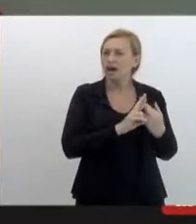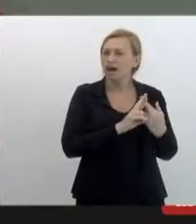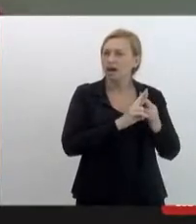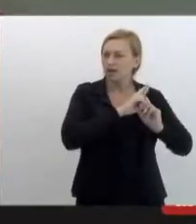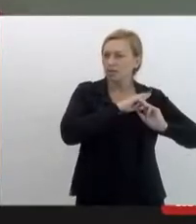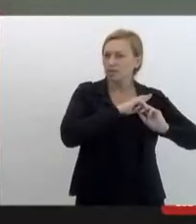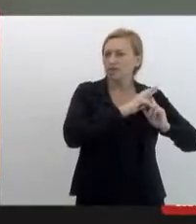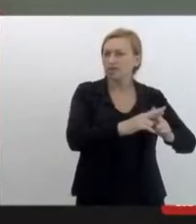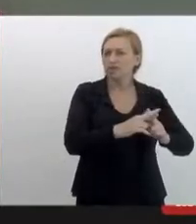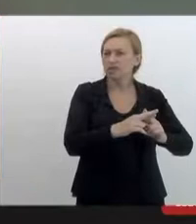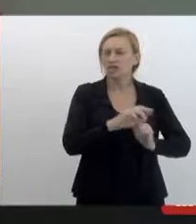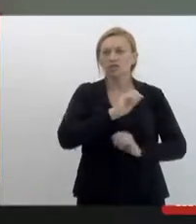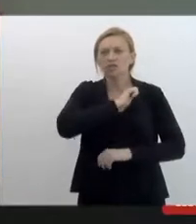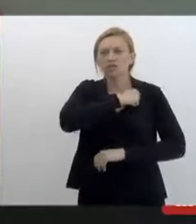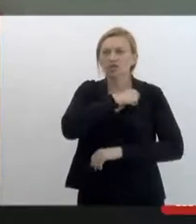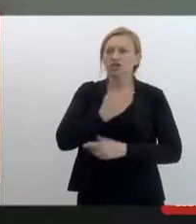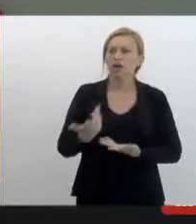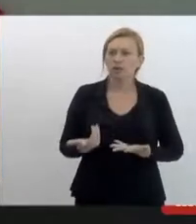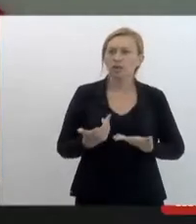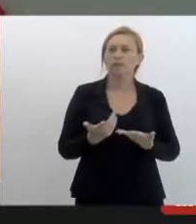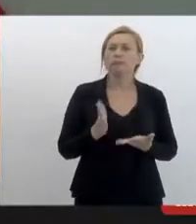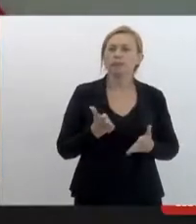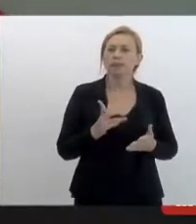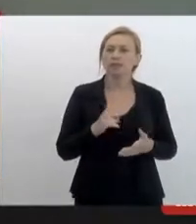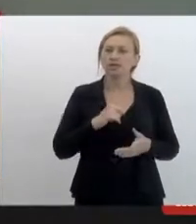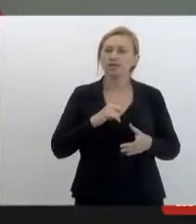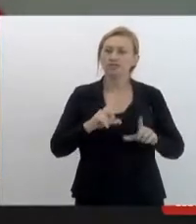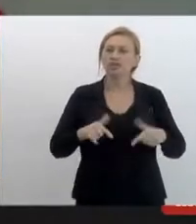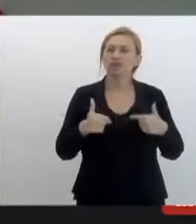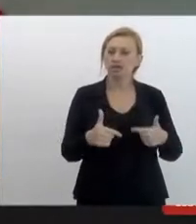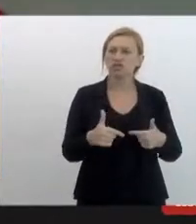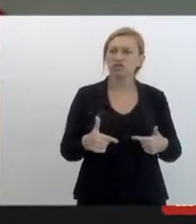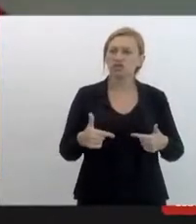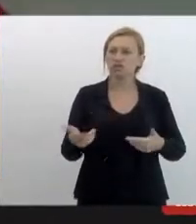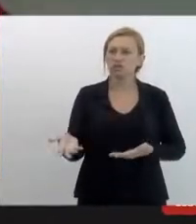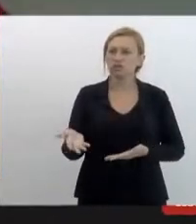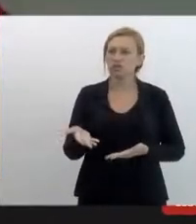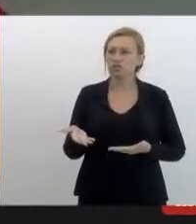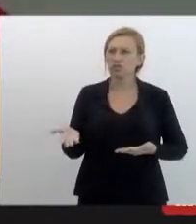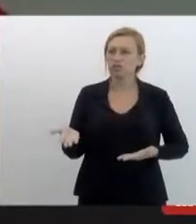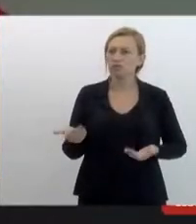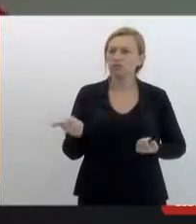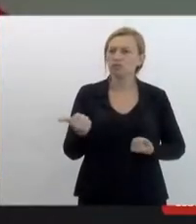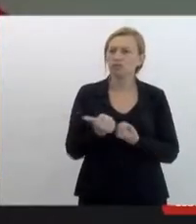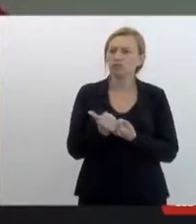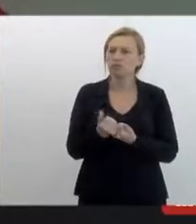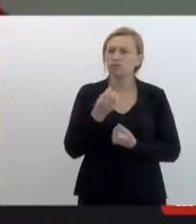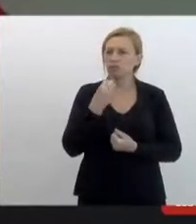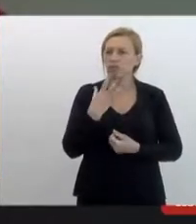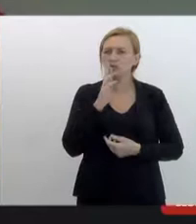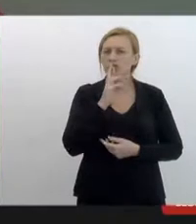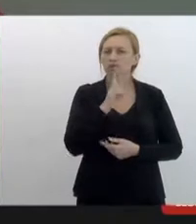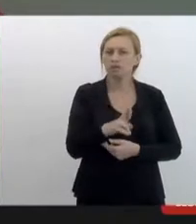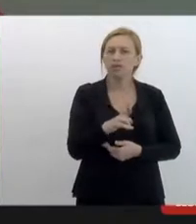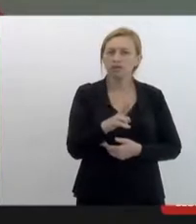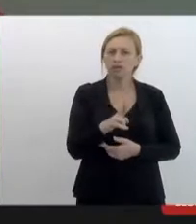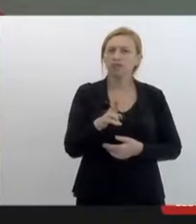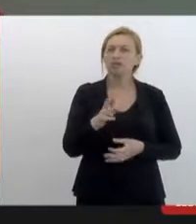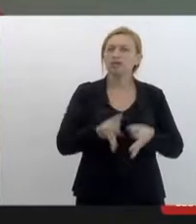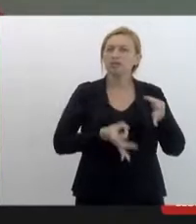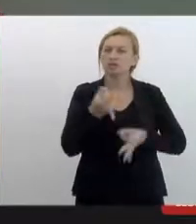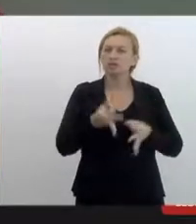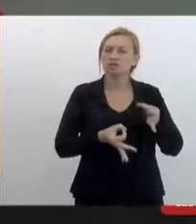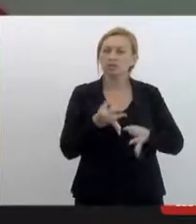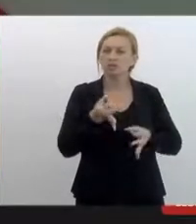fiscal para fins penais. Então, a gente tem atuado, feito uma parceria bem relevante, que tem tido bons resultados no Tribunal de